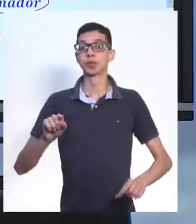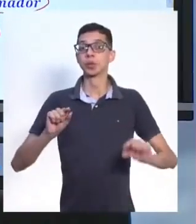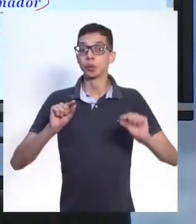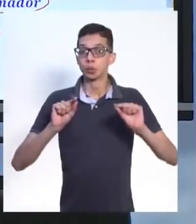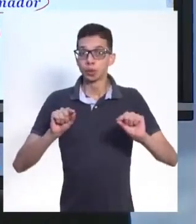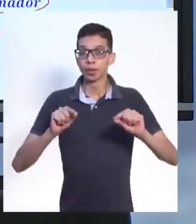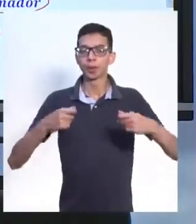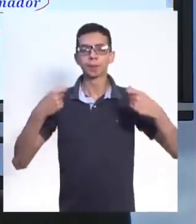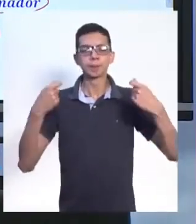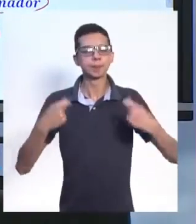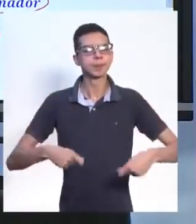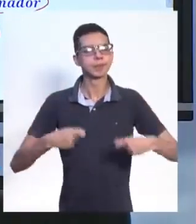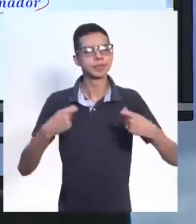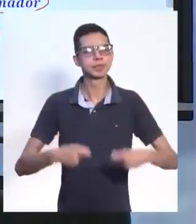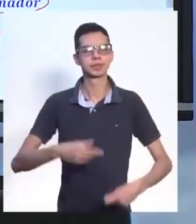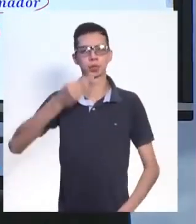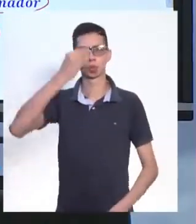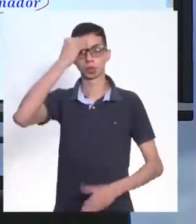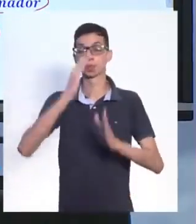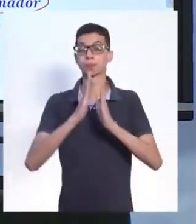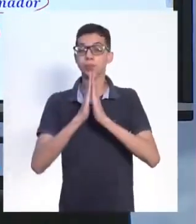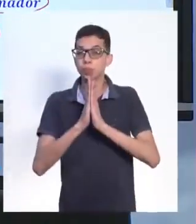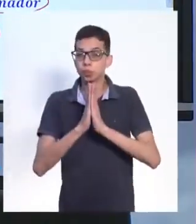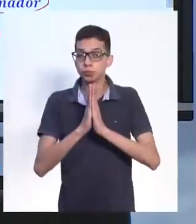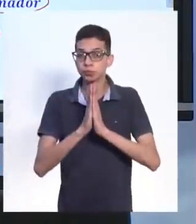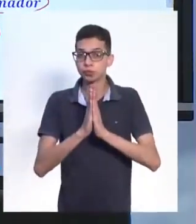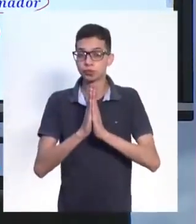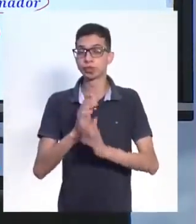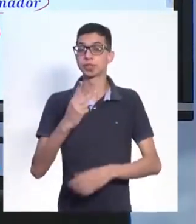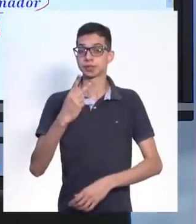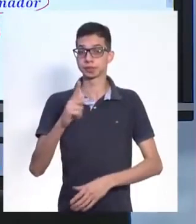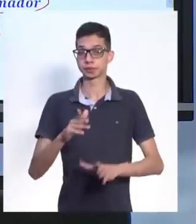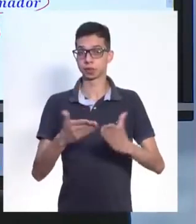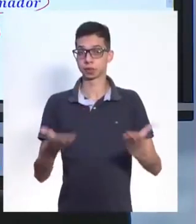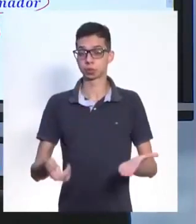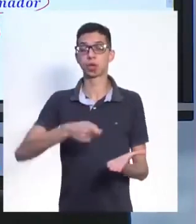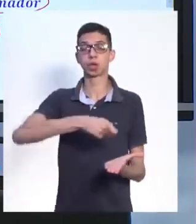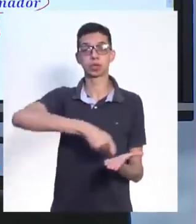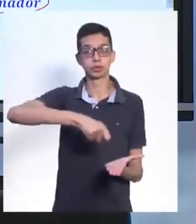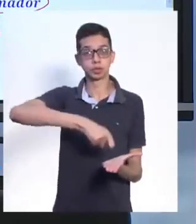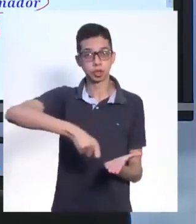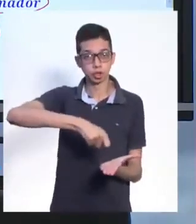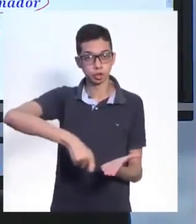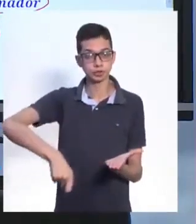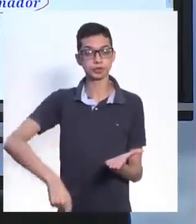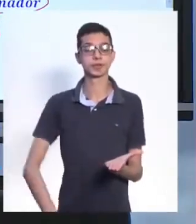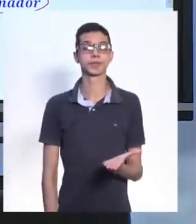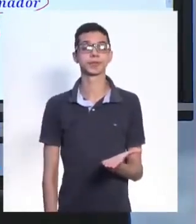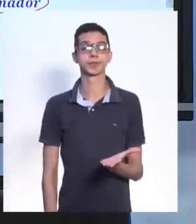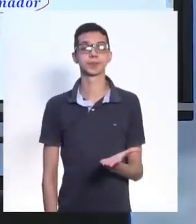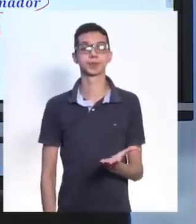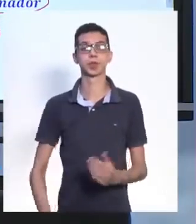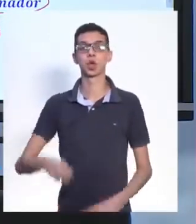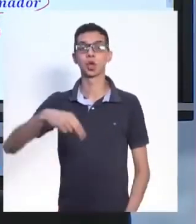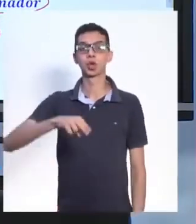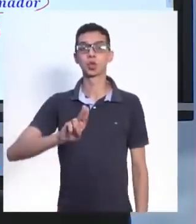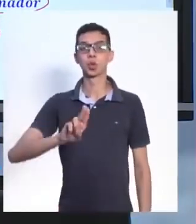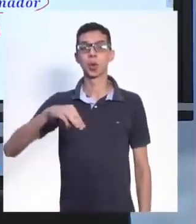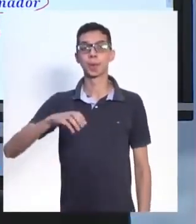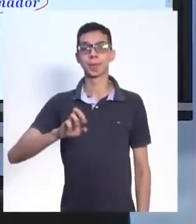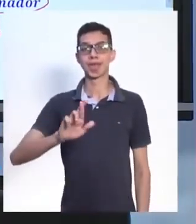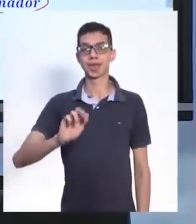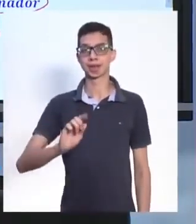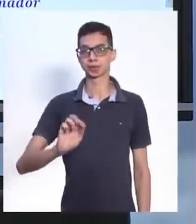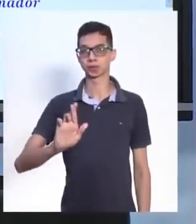muito, por favor, anotem aí no caderno, deixem anotado. Numerador, denominador. Então, vou